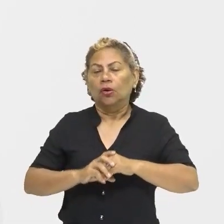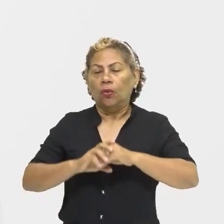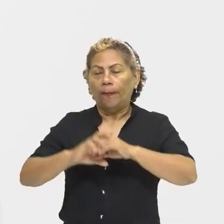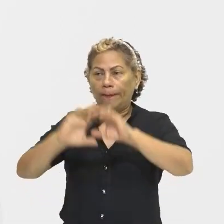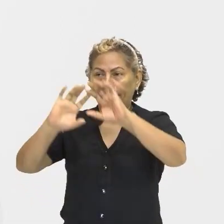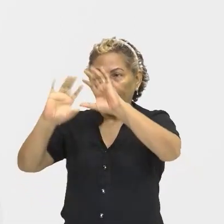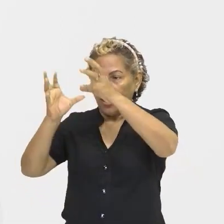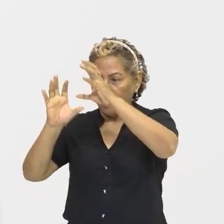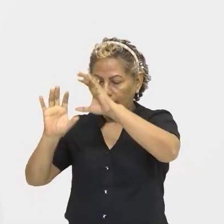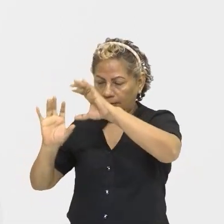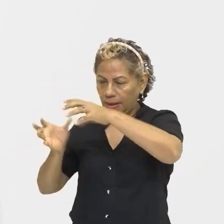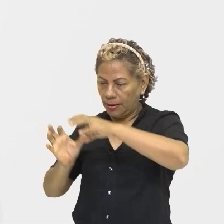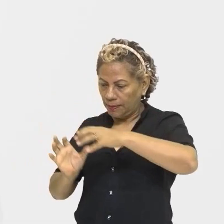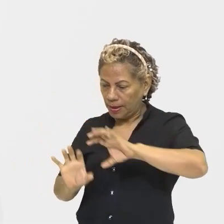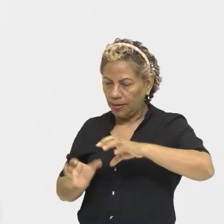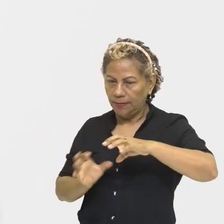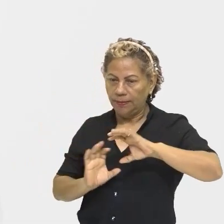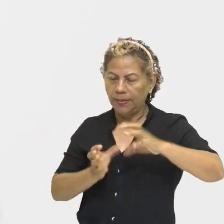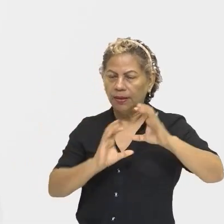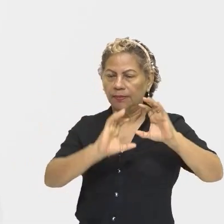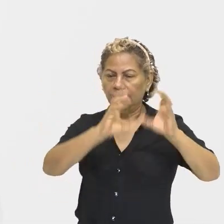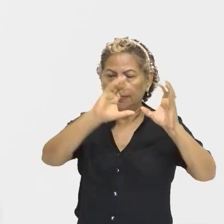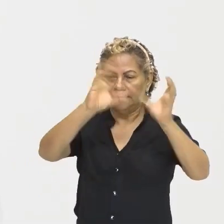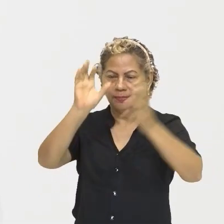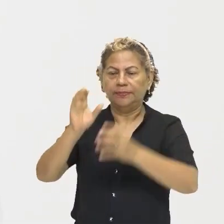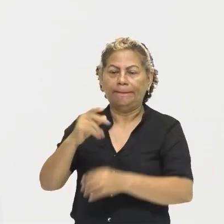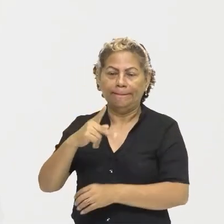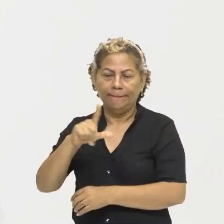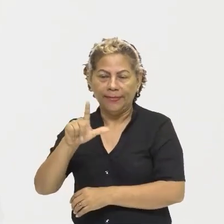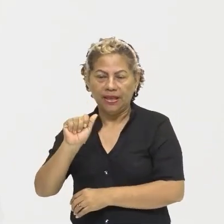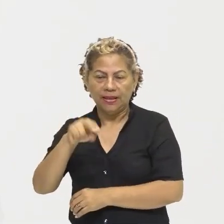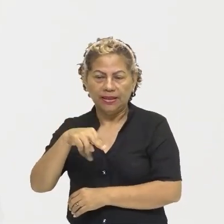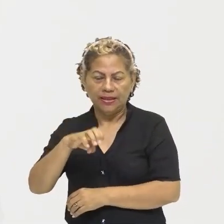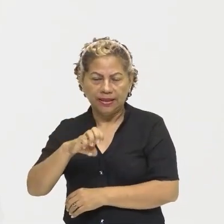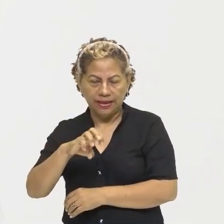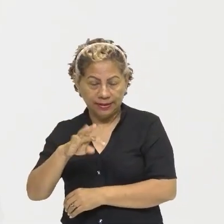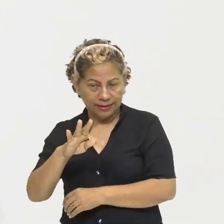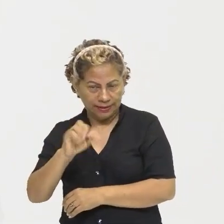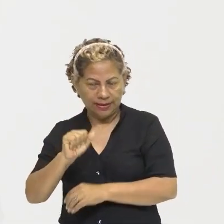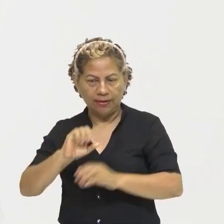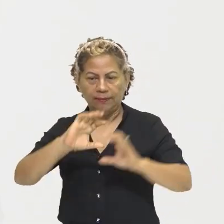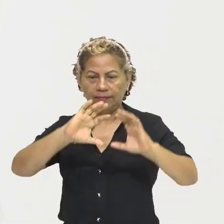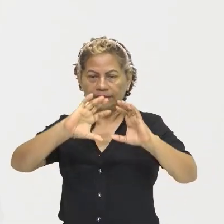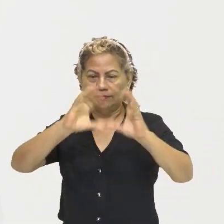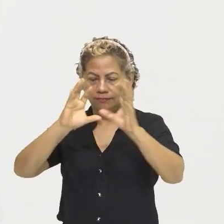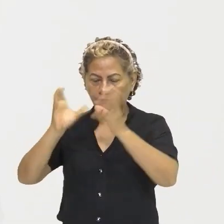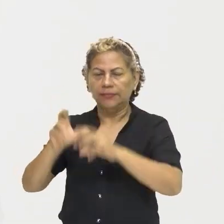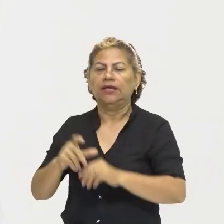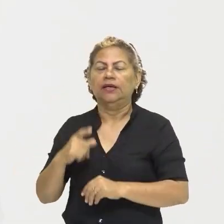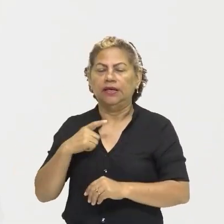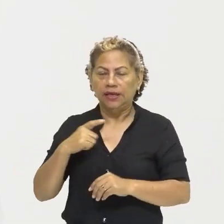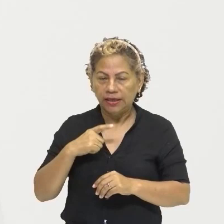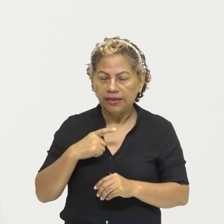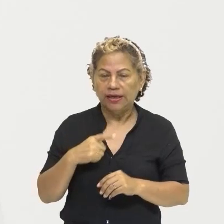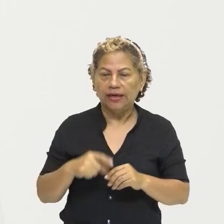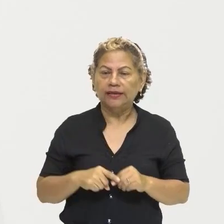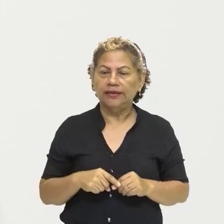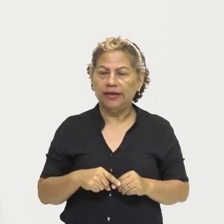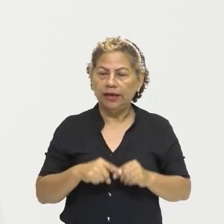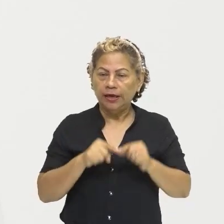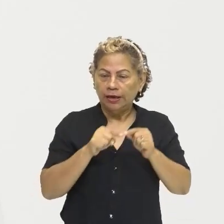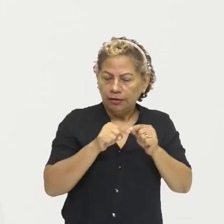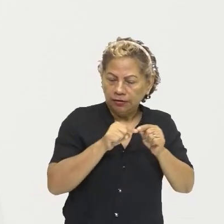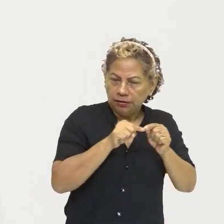particularmente os planetas do nosso sistema solar, descrevem órbitas que são elípticas.